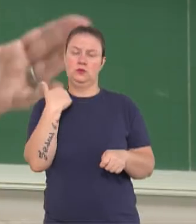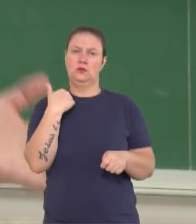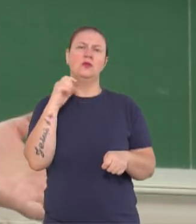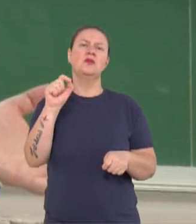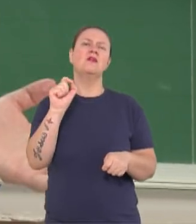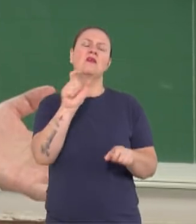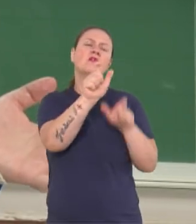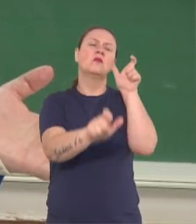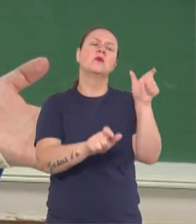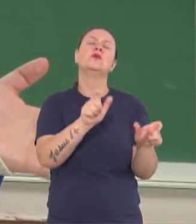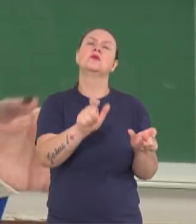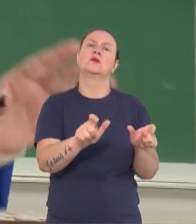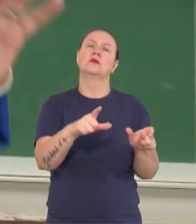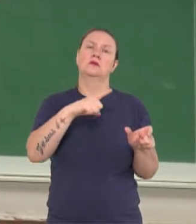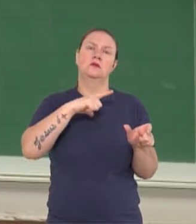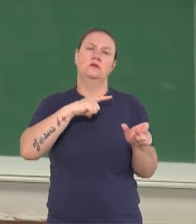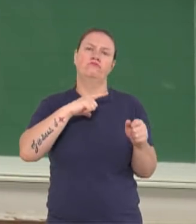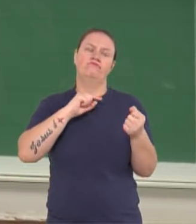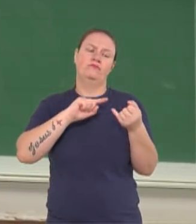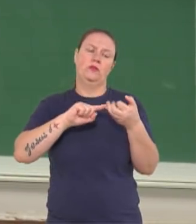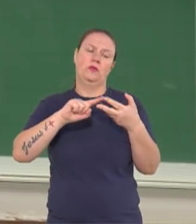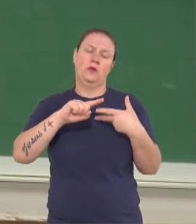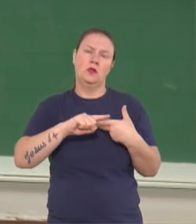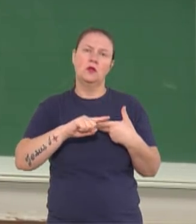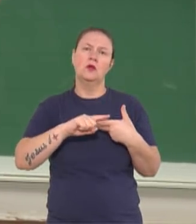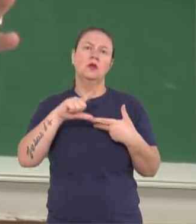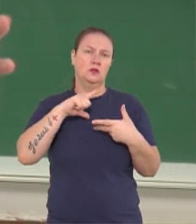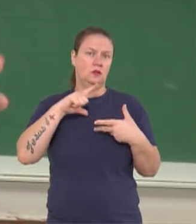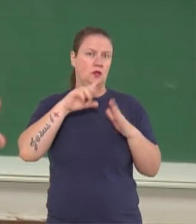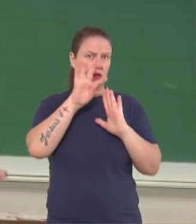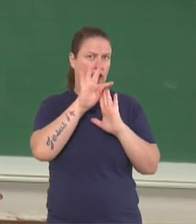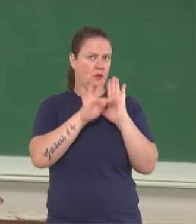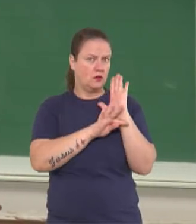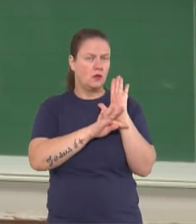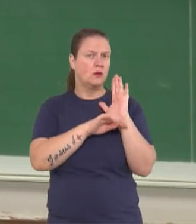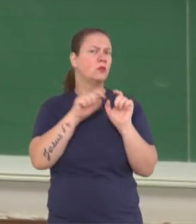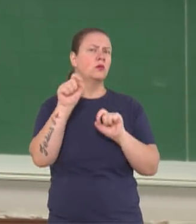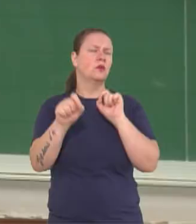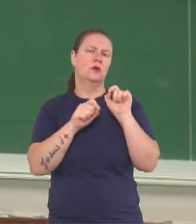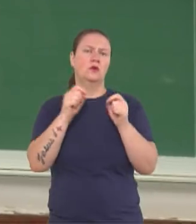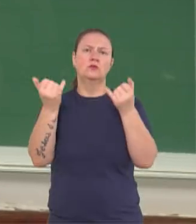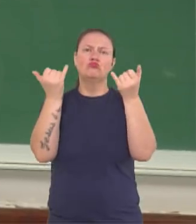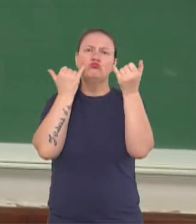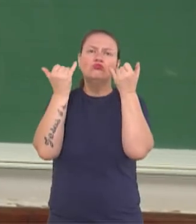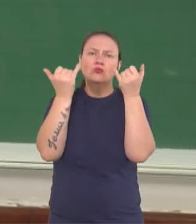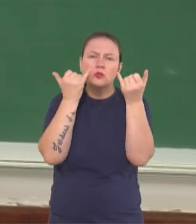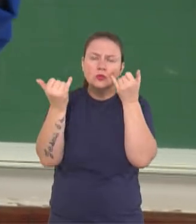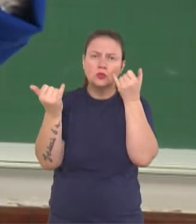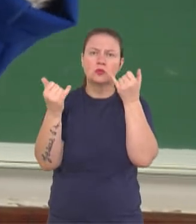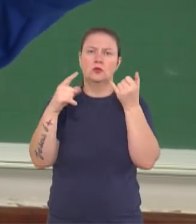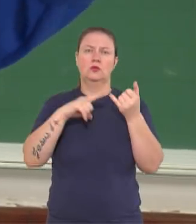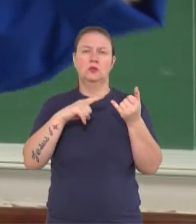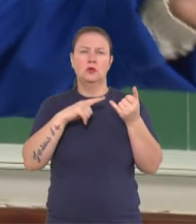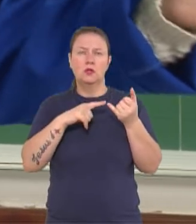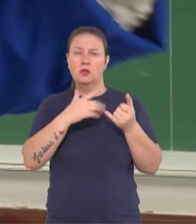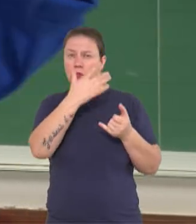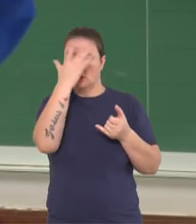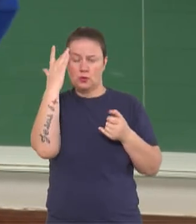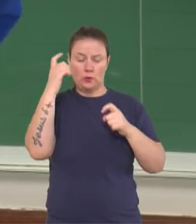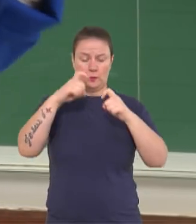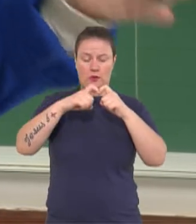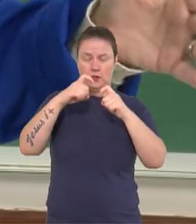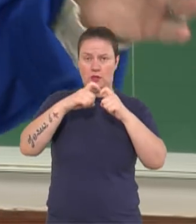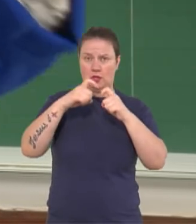essas pessoas? Aí a gente tem lido vários textos informativos elaborados por epidemiologistas,